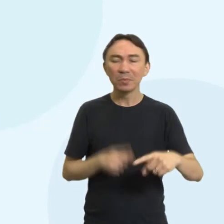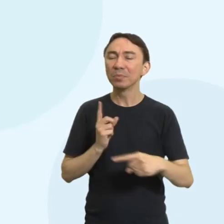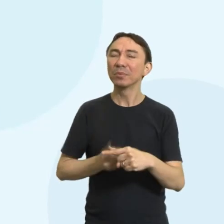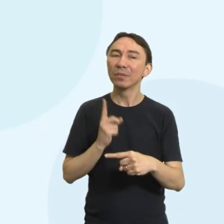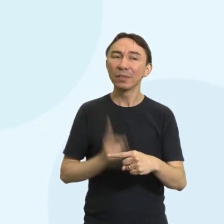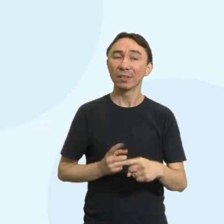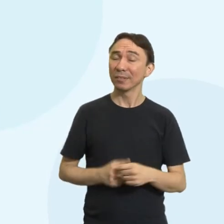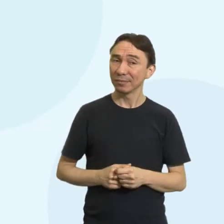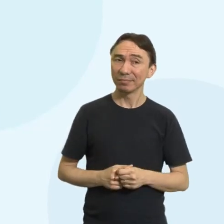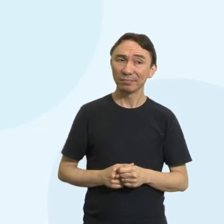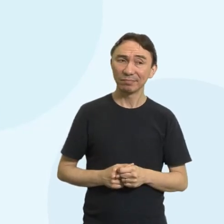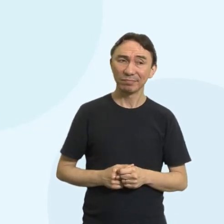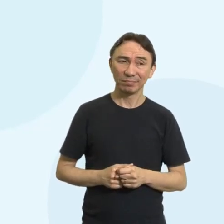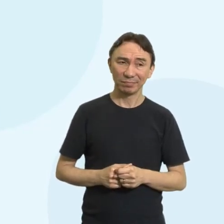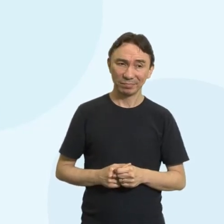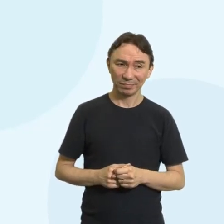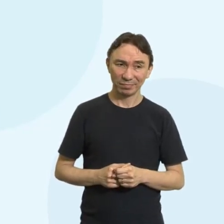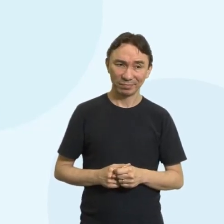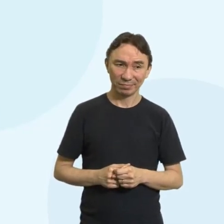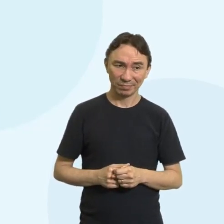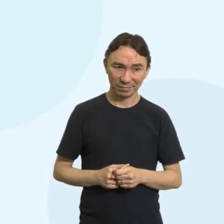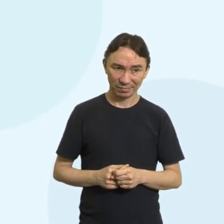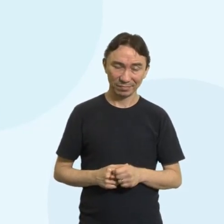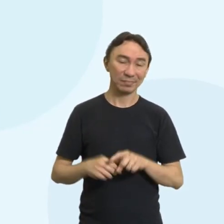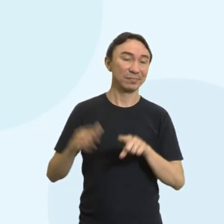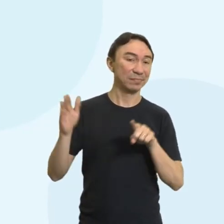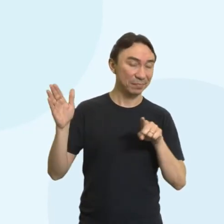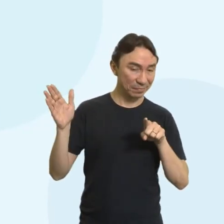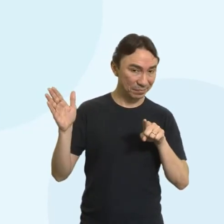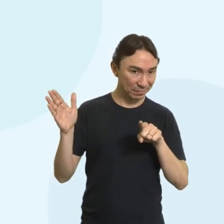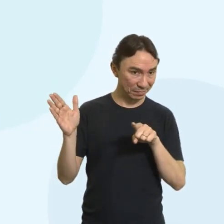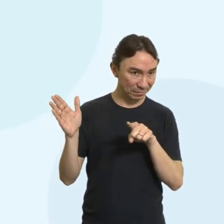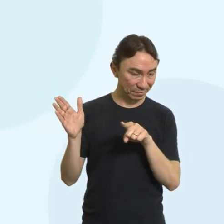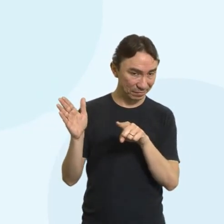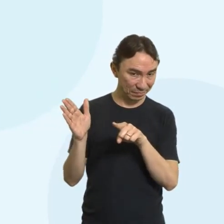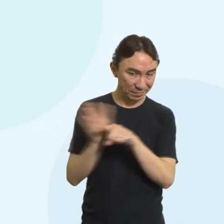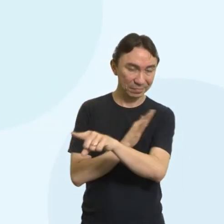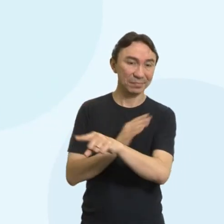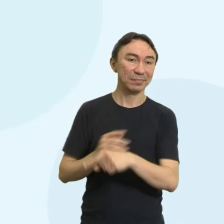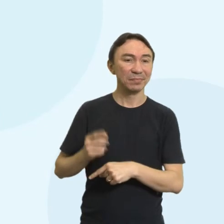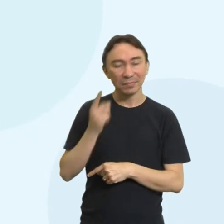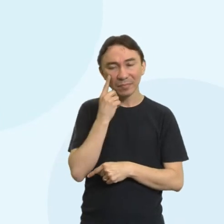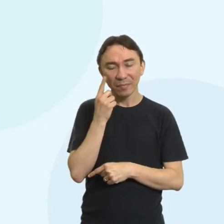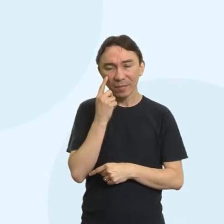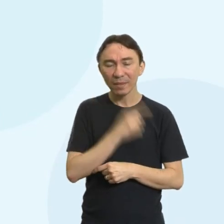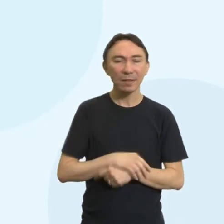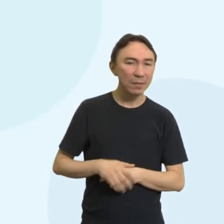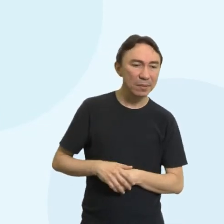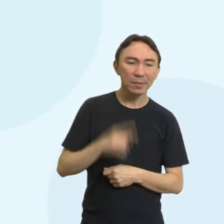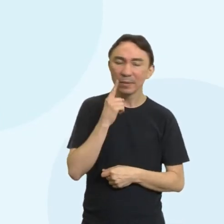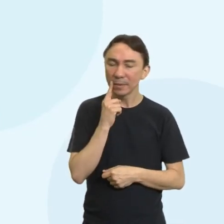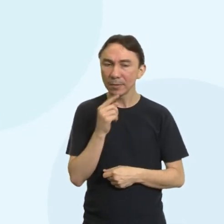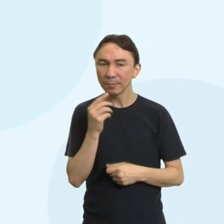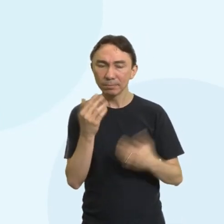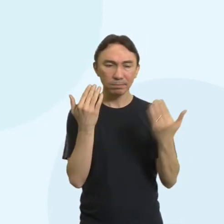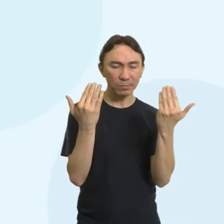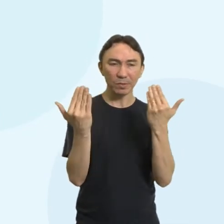pergunta de avaliação, porque que você acha que a bruxa foi justa com o